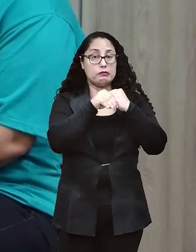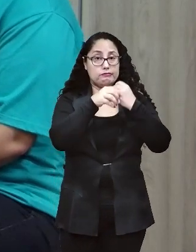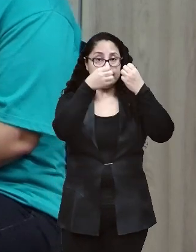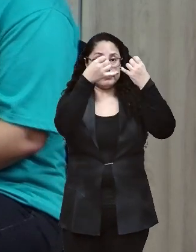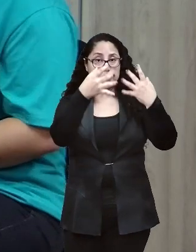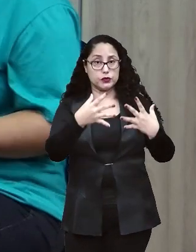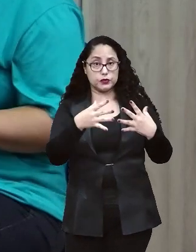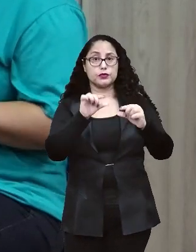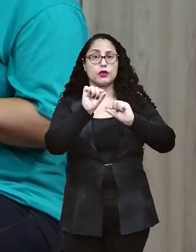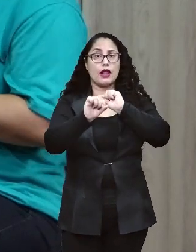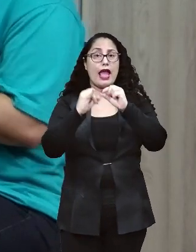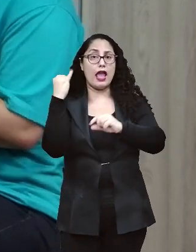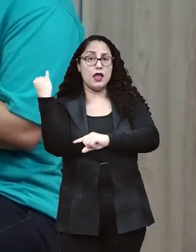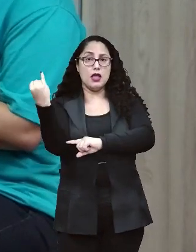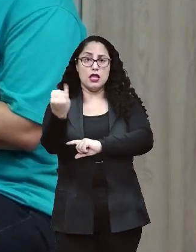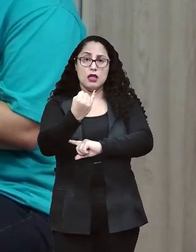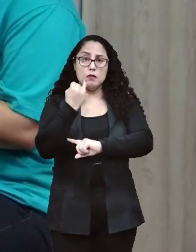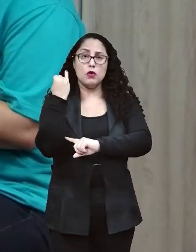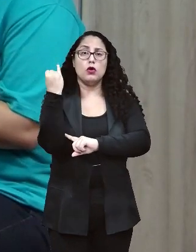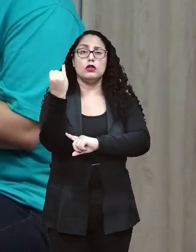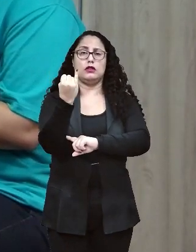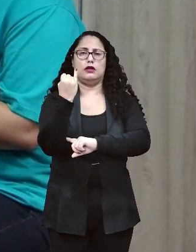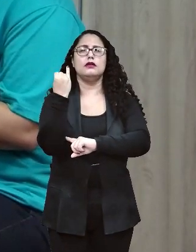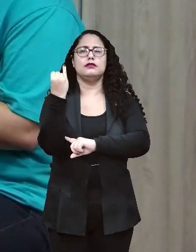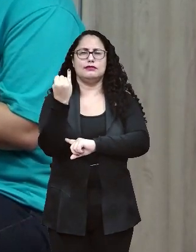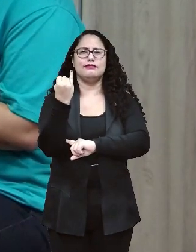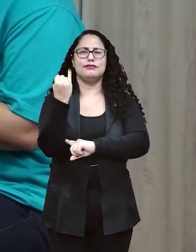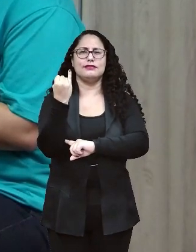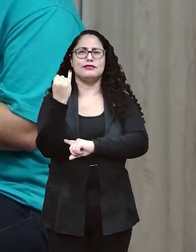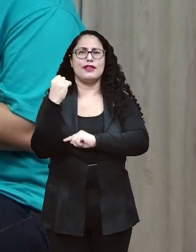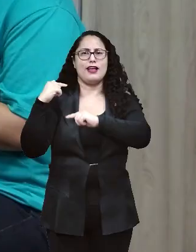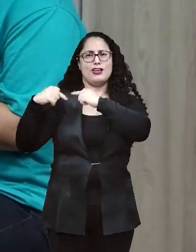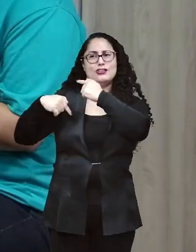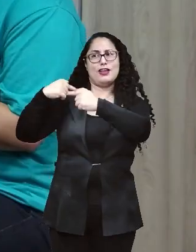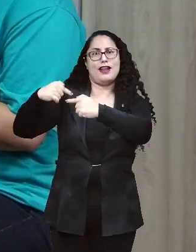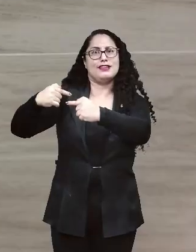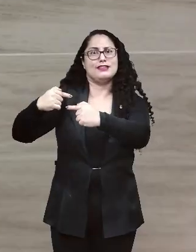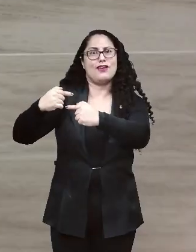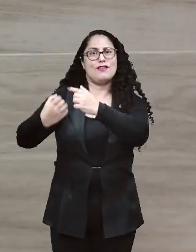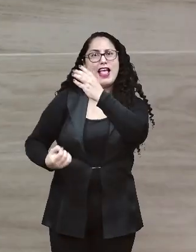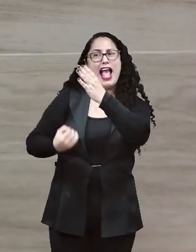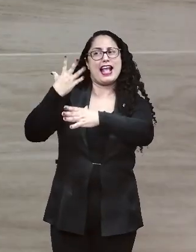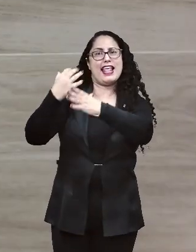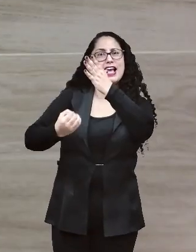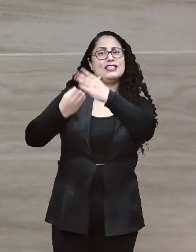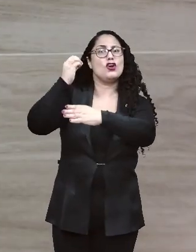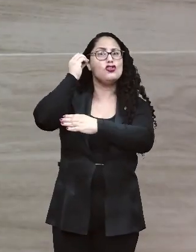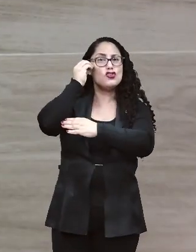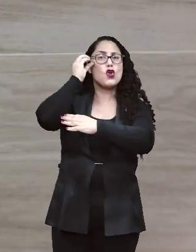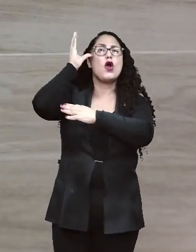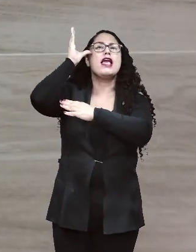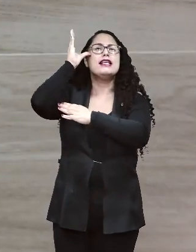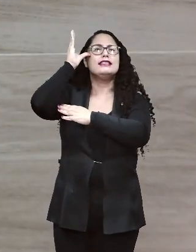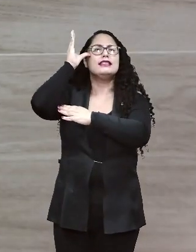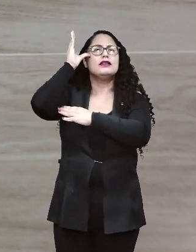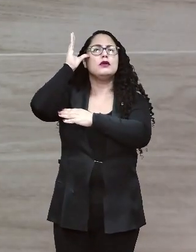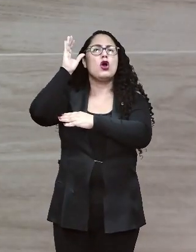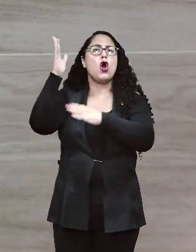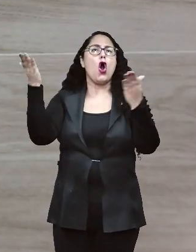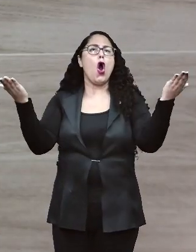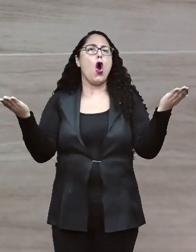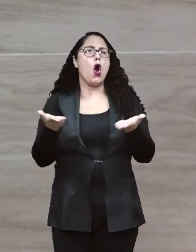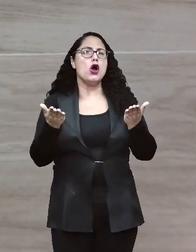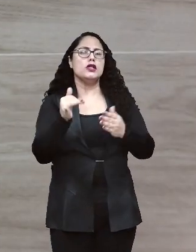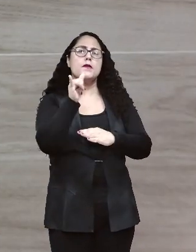questão, a importância da geração de conhecimento. Então, hoje, por